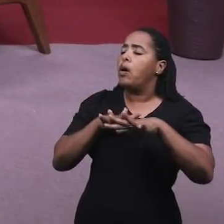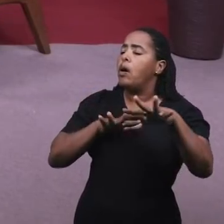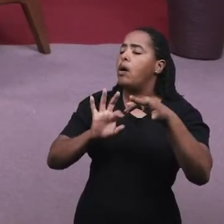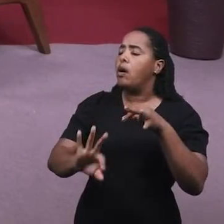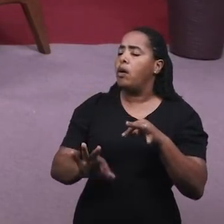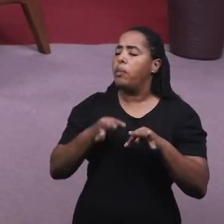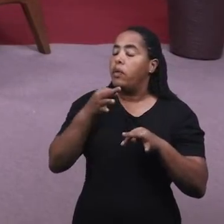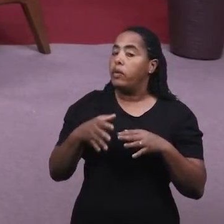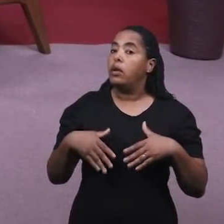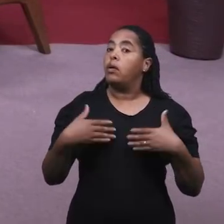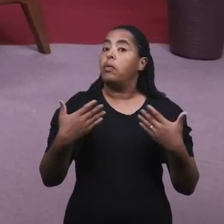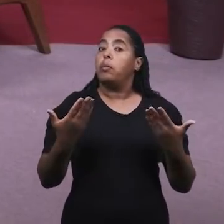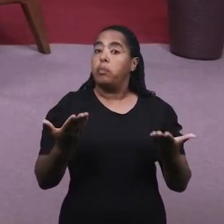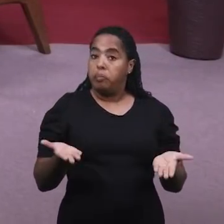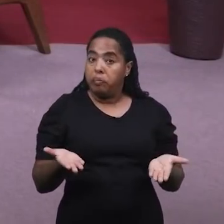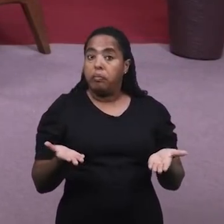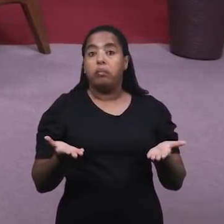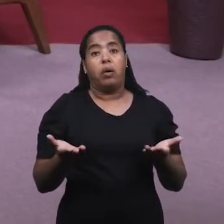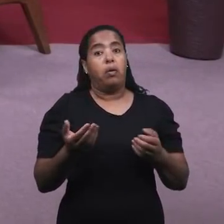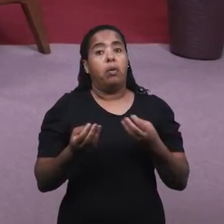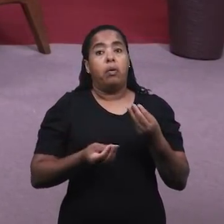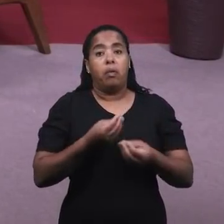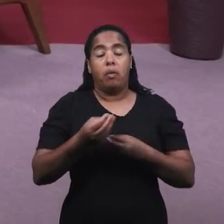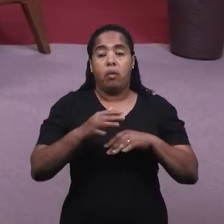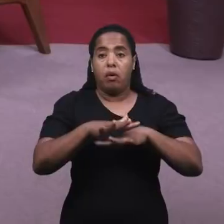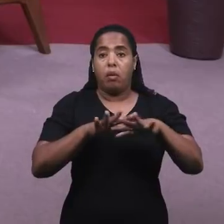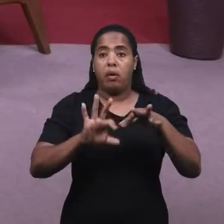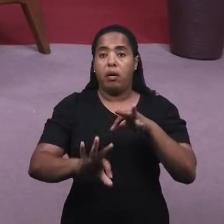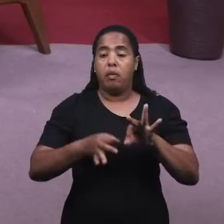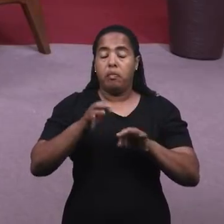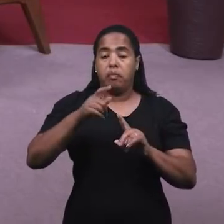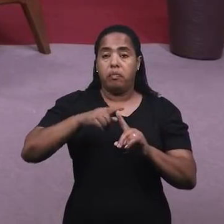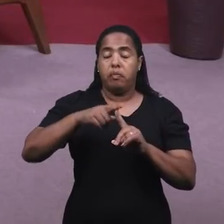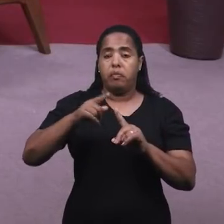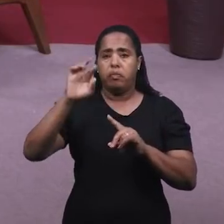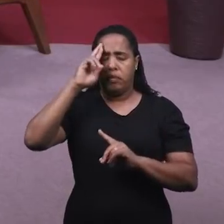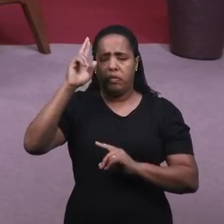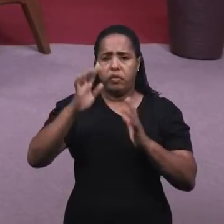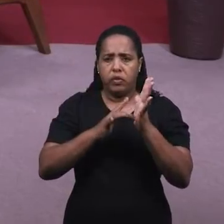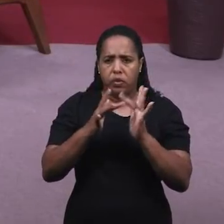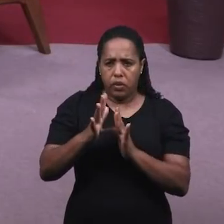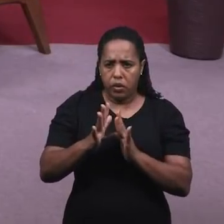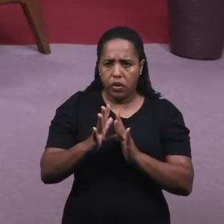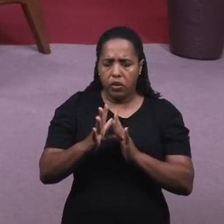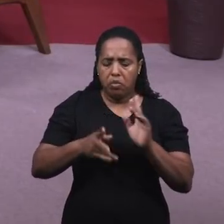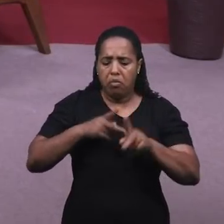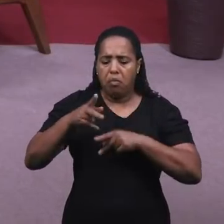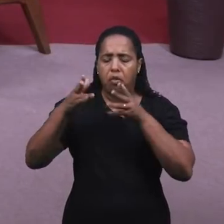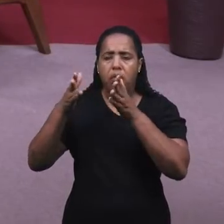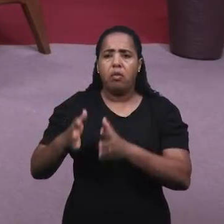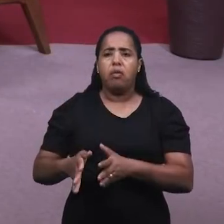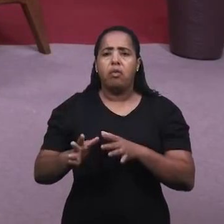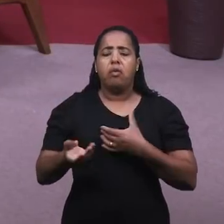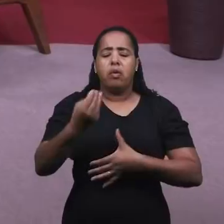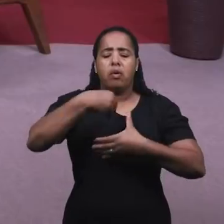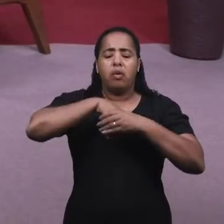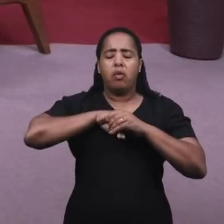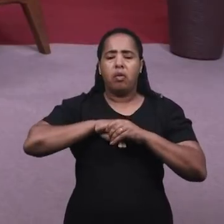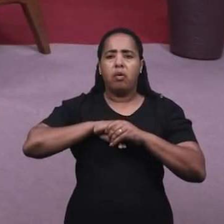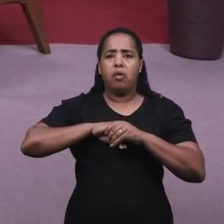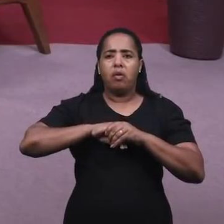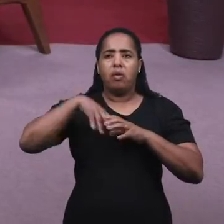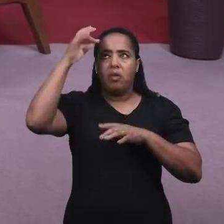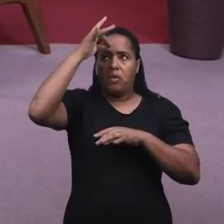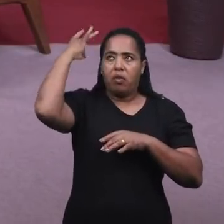vinha é tipo do sangue de Jesus, do Espírito Santo, da igreja, em cujo interior o Espírito Santo está fazendo a